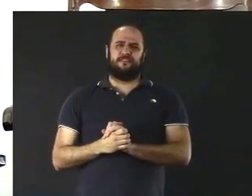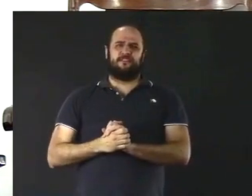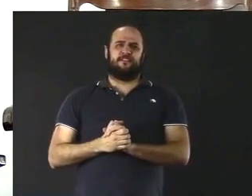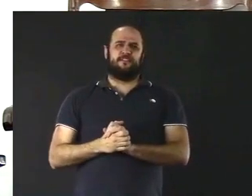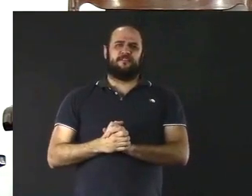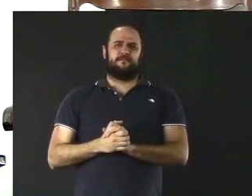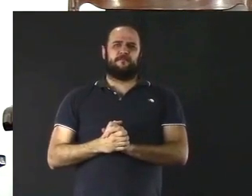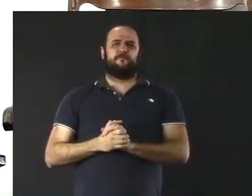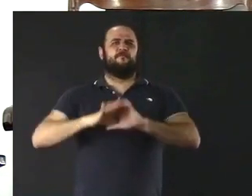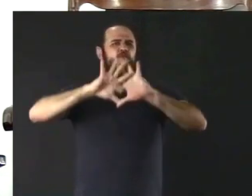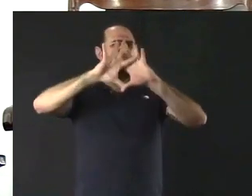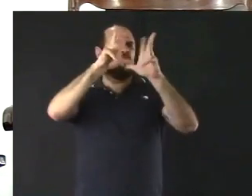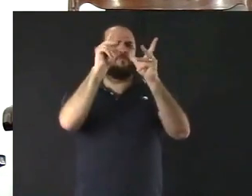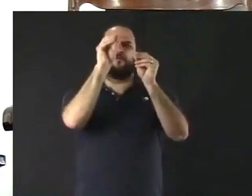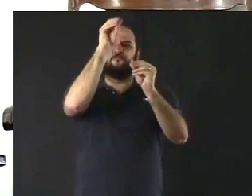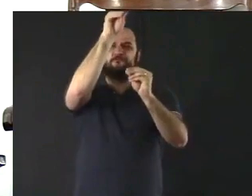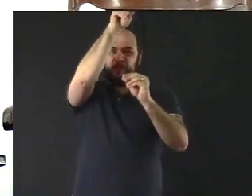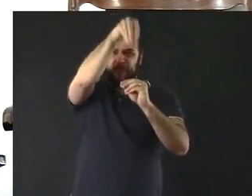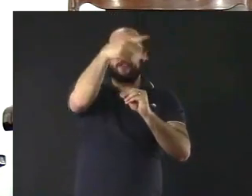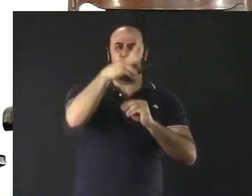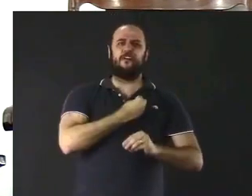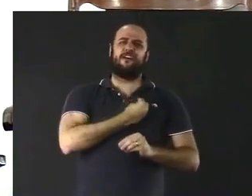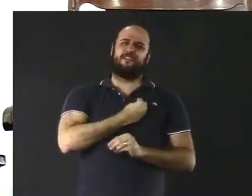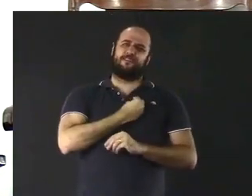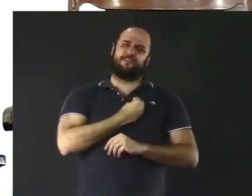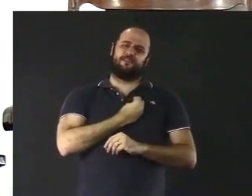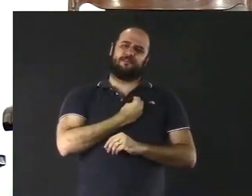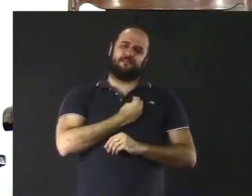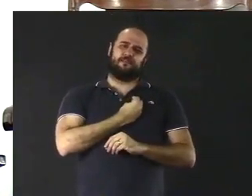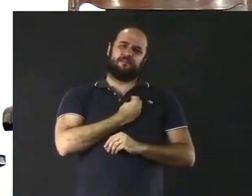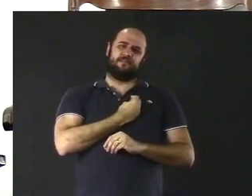Está tudo diante de você. Por que então você se